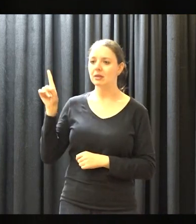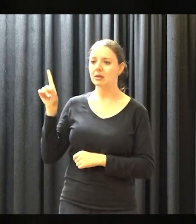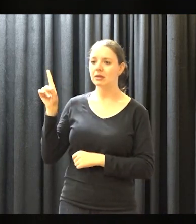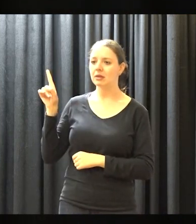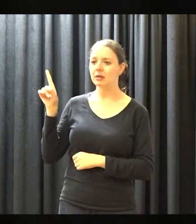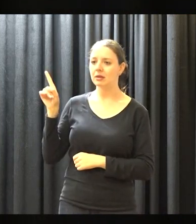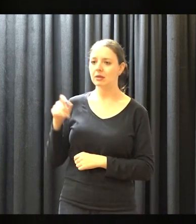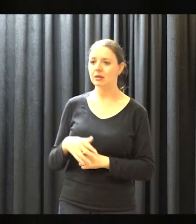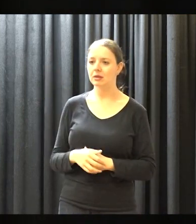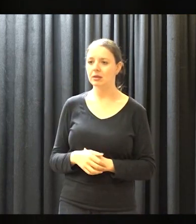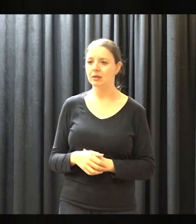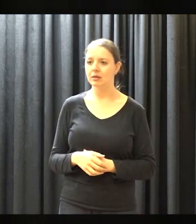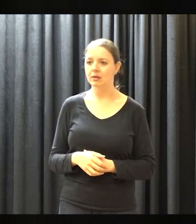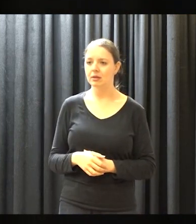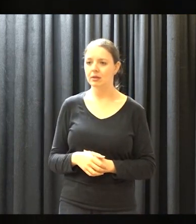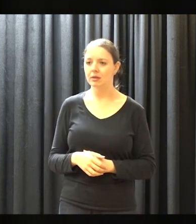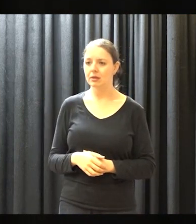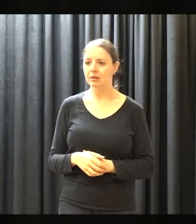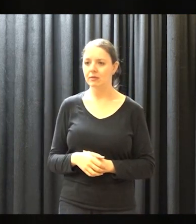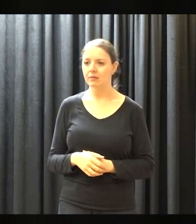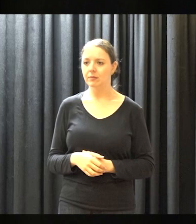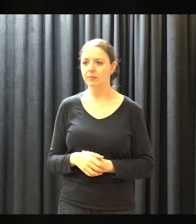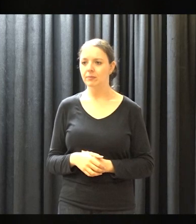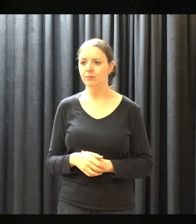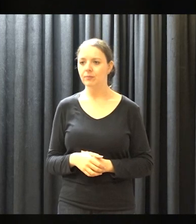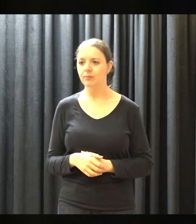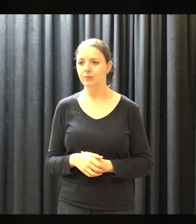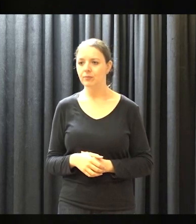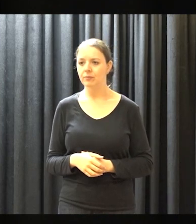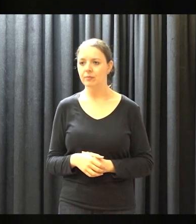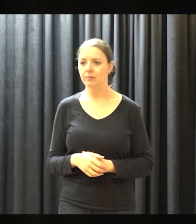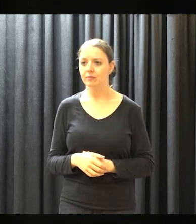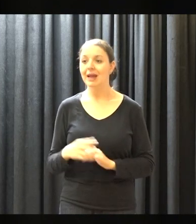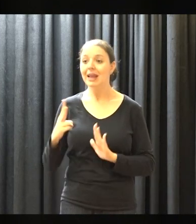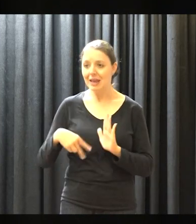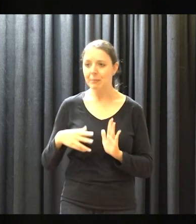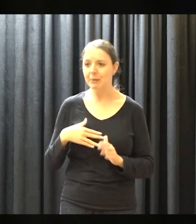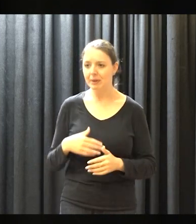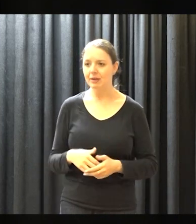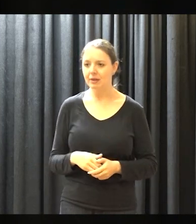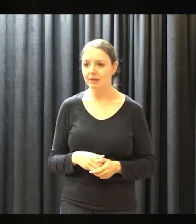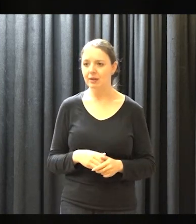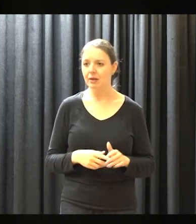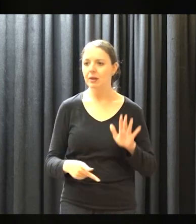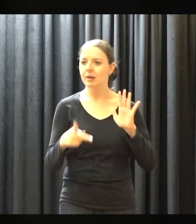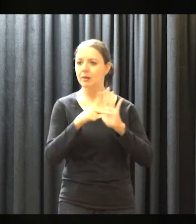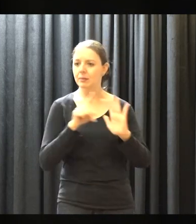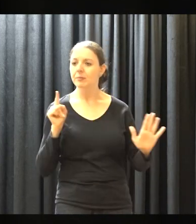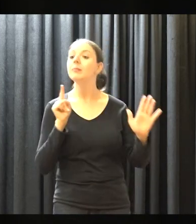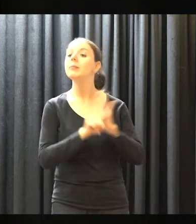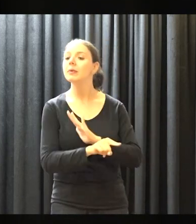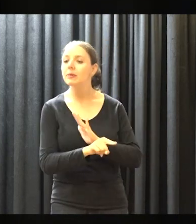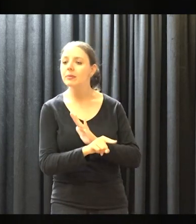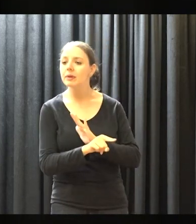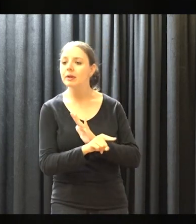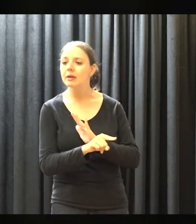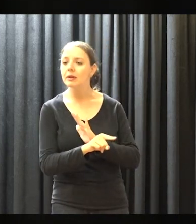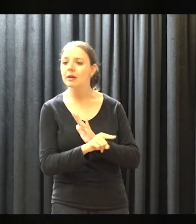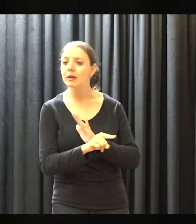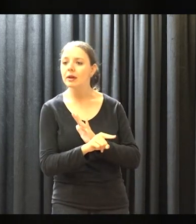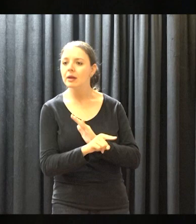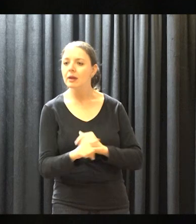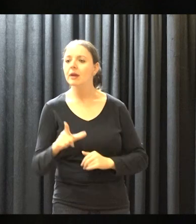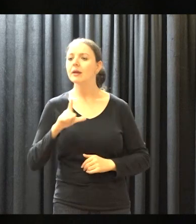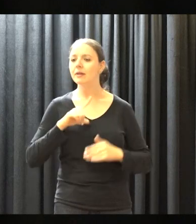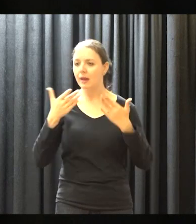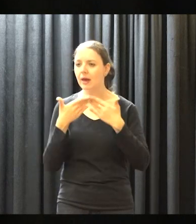pergunta sobre que corpos são interrogados. A cultura levanta essas questões,